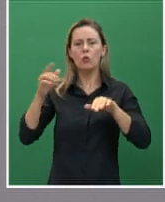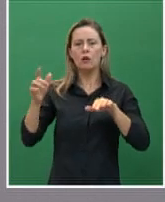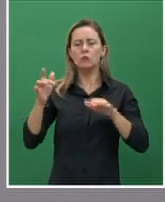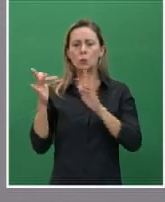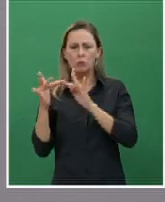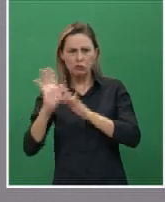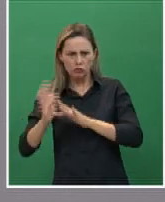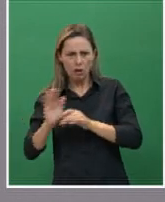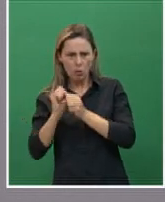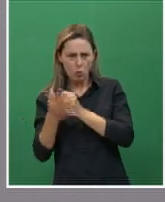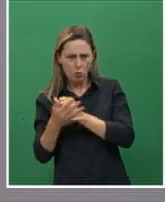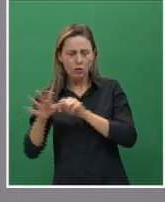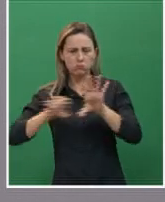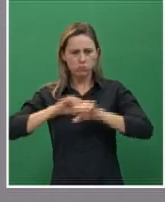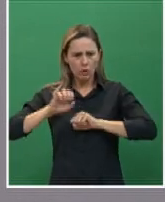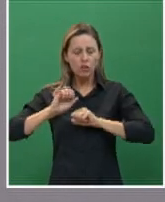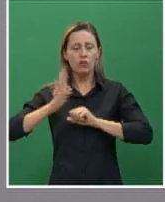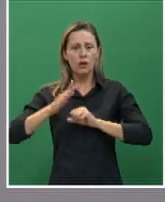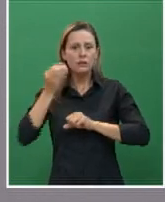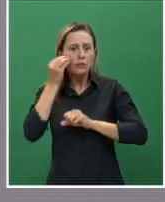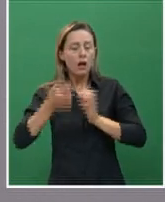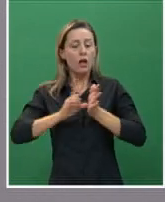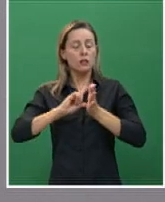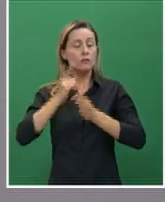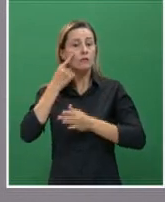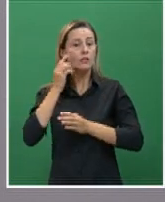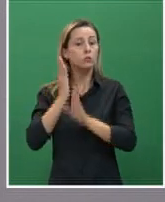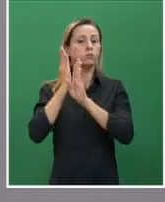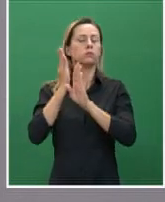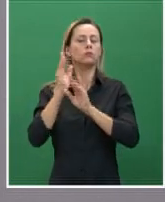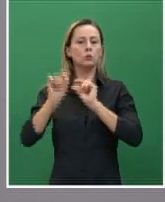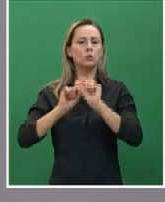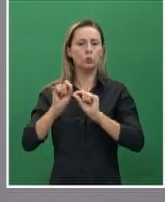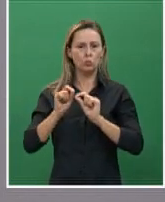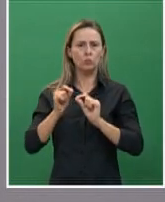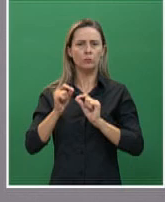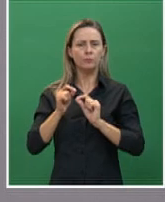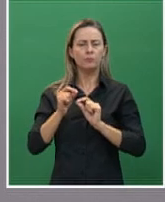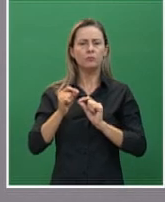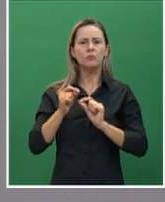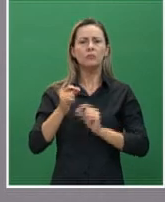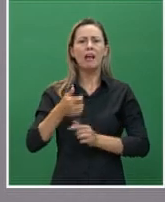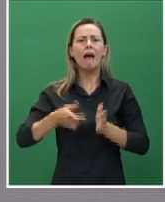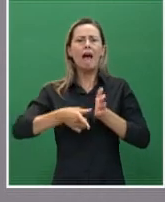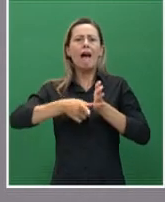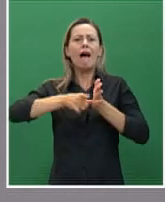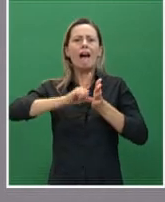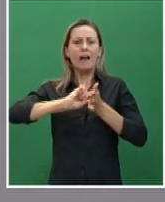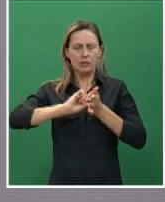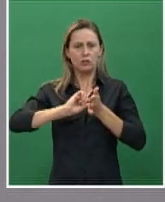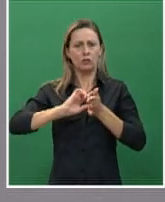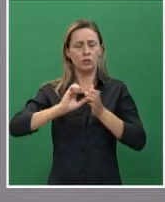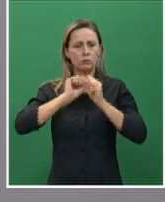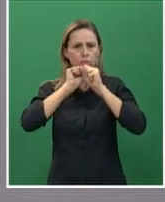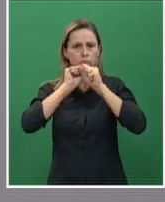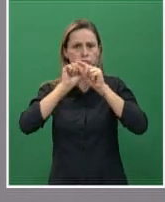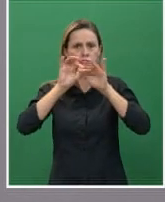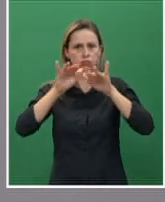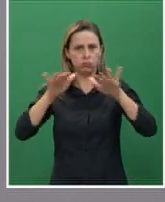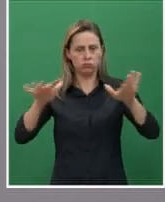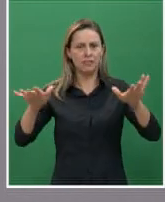com essa pessoa para que eles possam fazer o teste identificar a presença do vírus antes de estarem